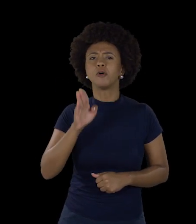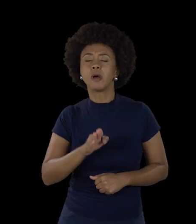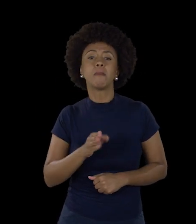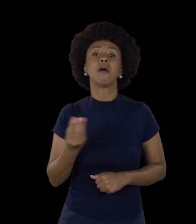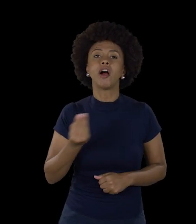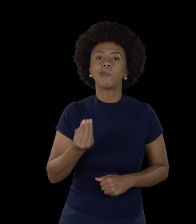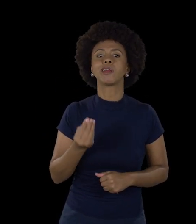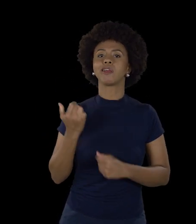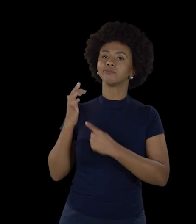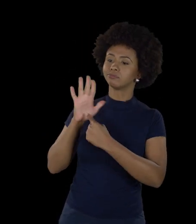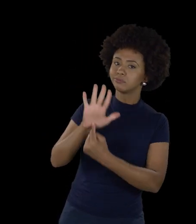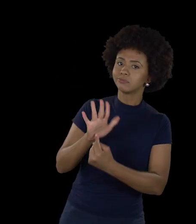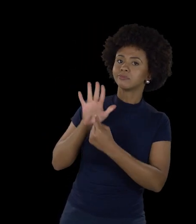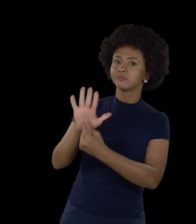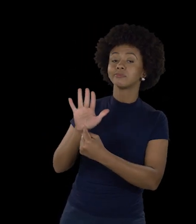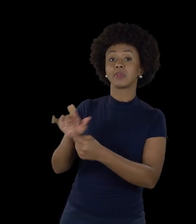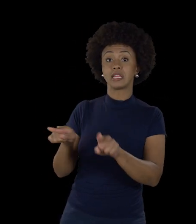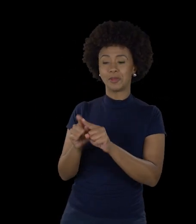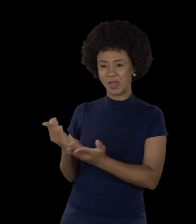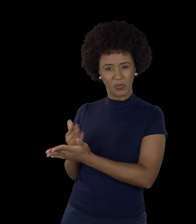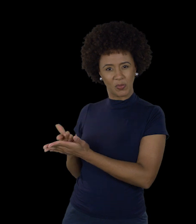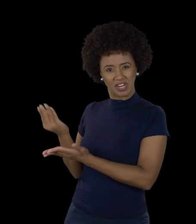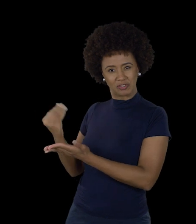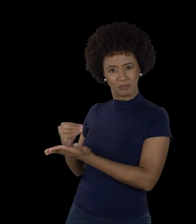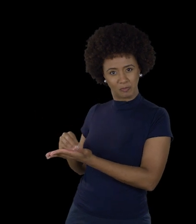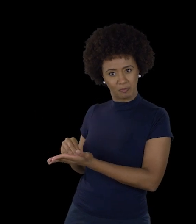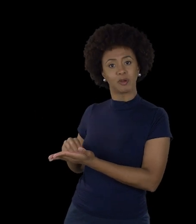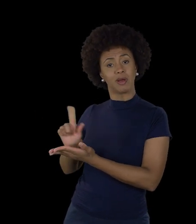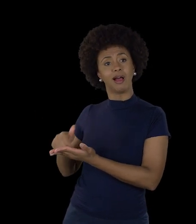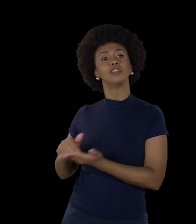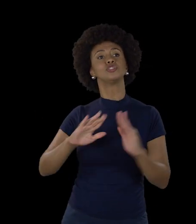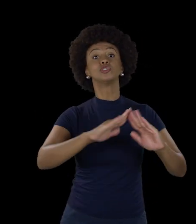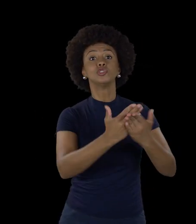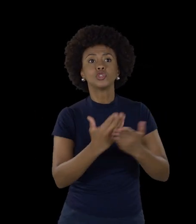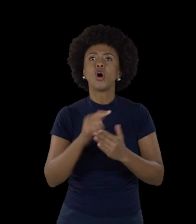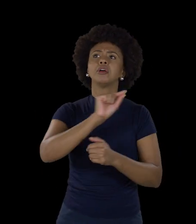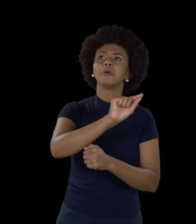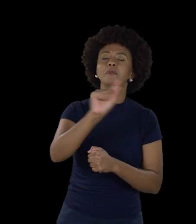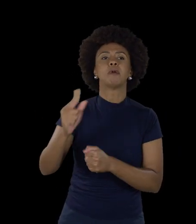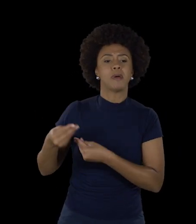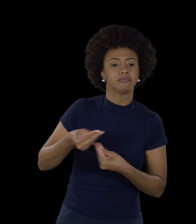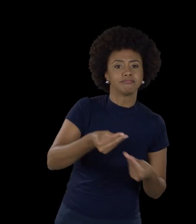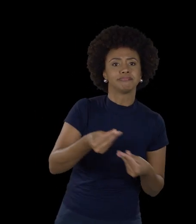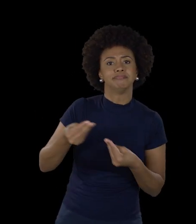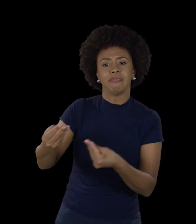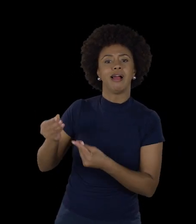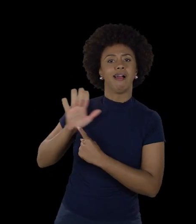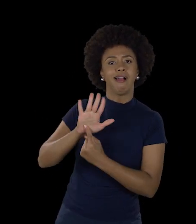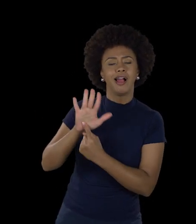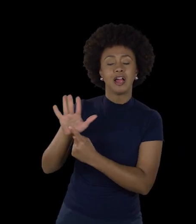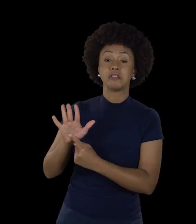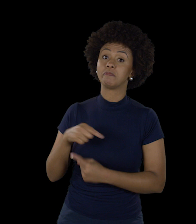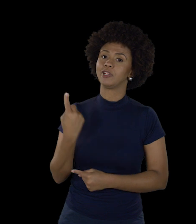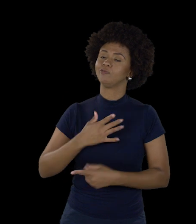a doação de exemplares do livro para escolas e entidades parceiras. Foi um trabalho muito prazeroso, muito extenso, que